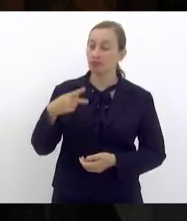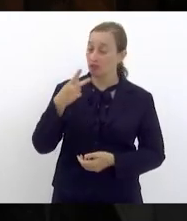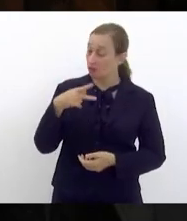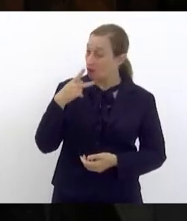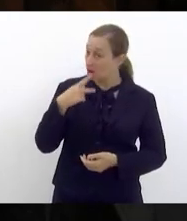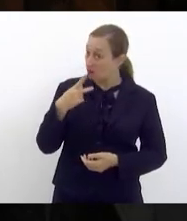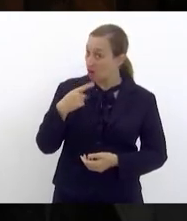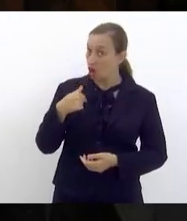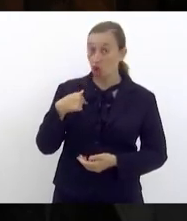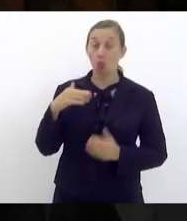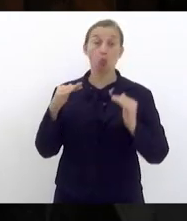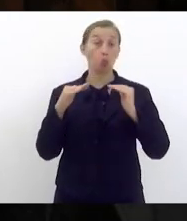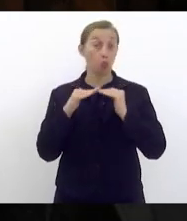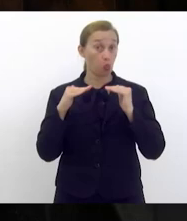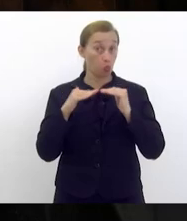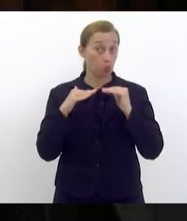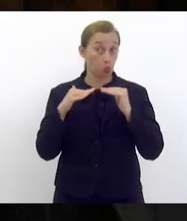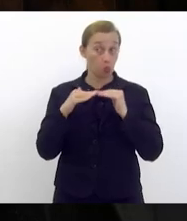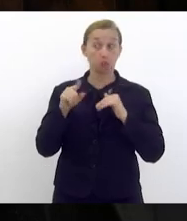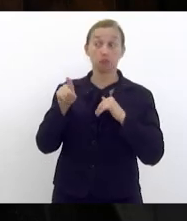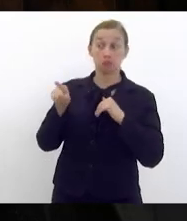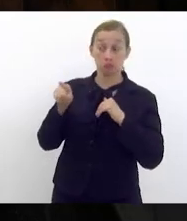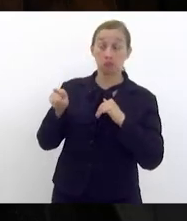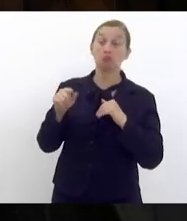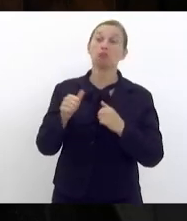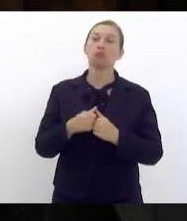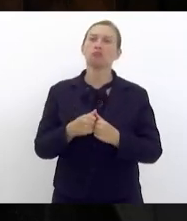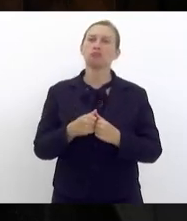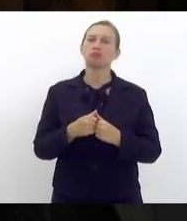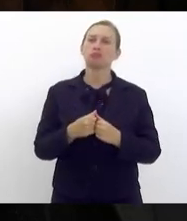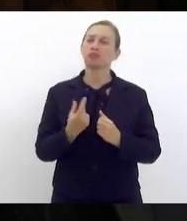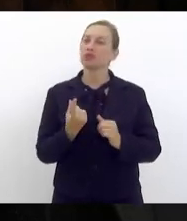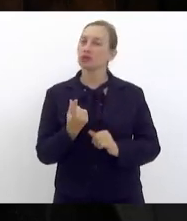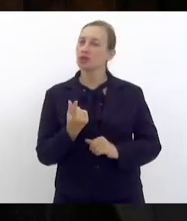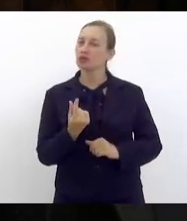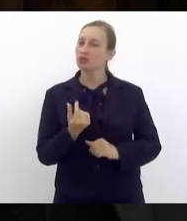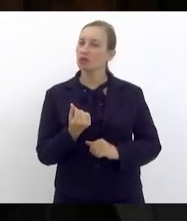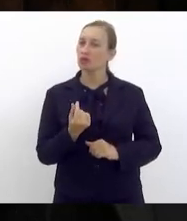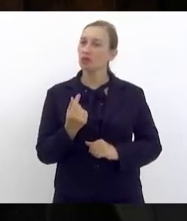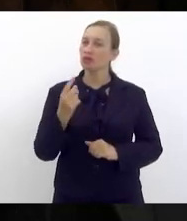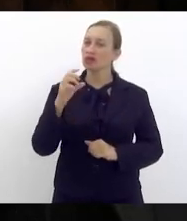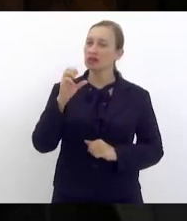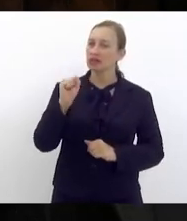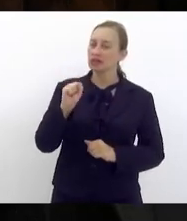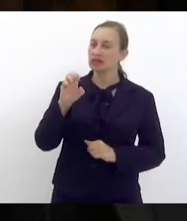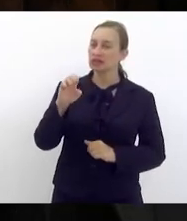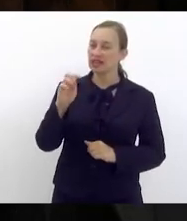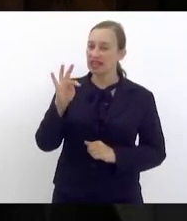eu concordo com ele, que a taxa Selic de